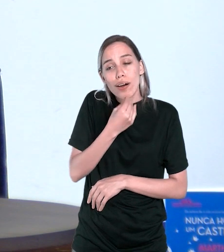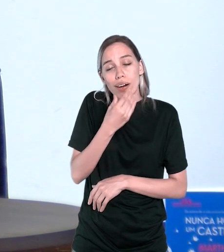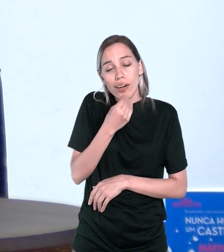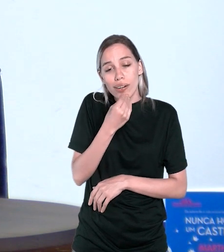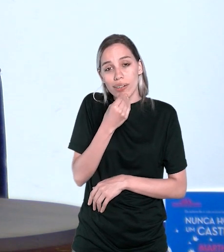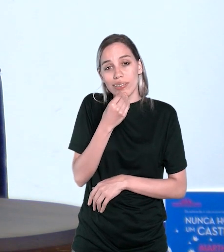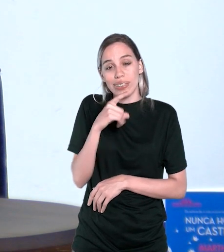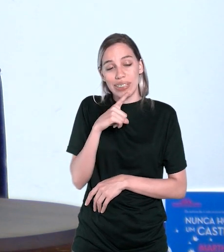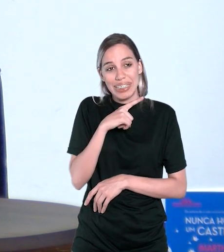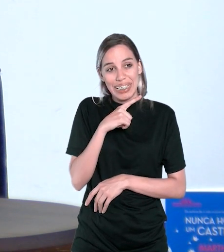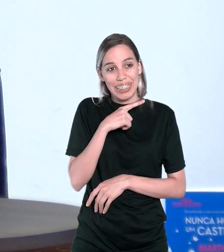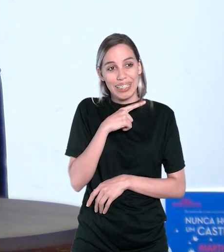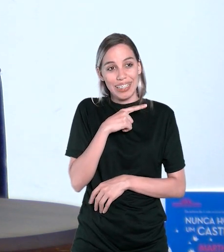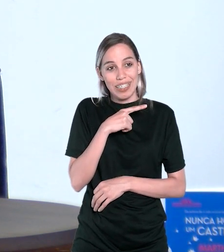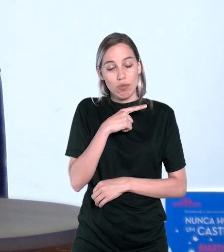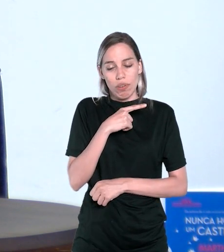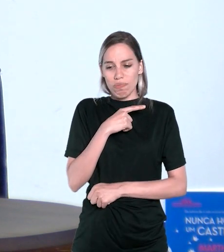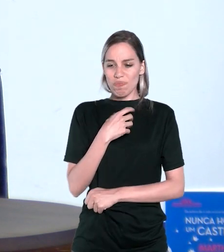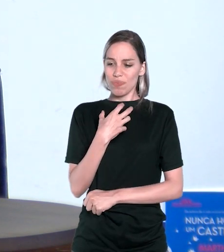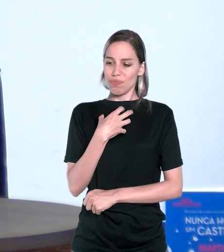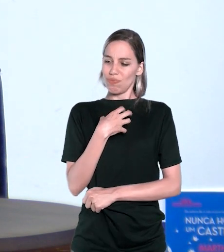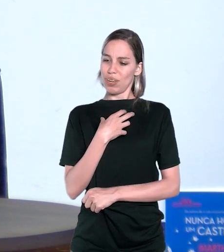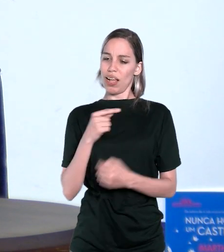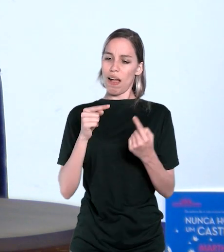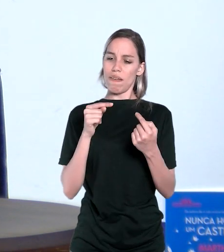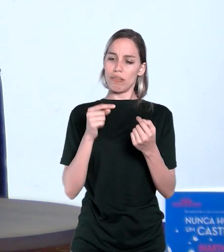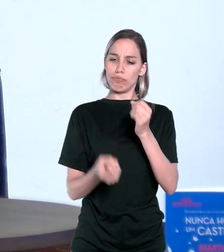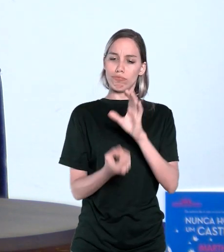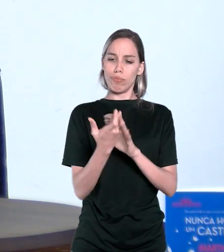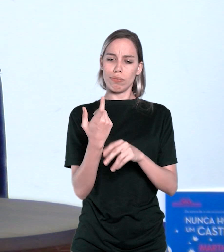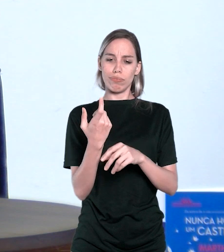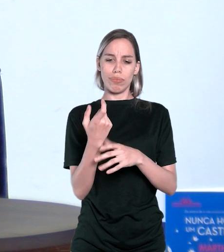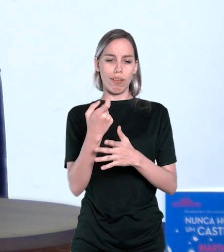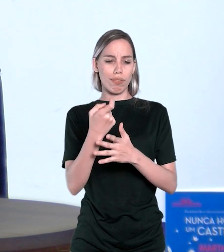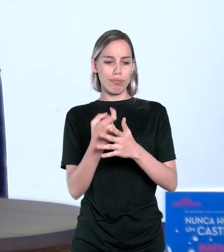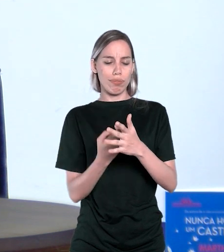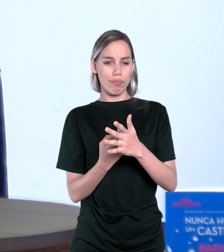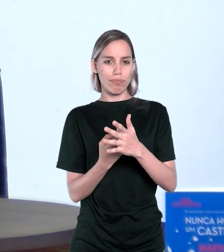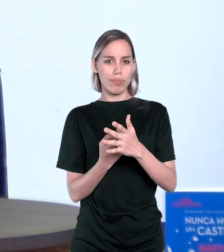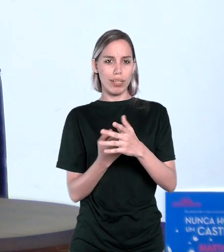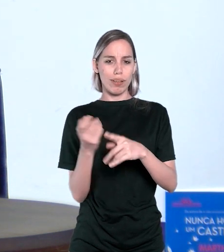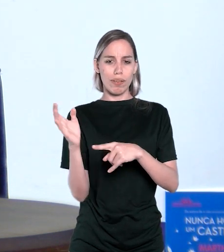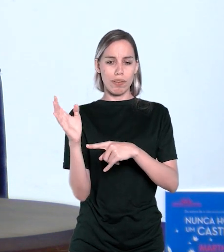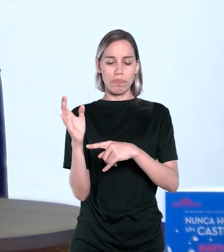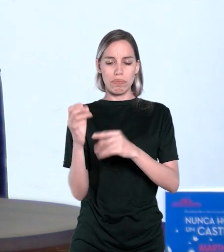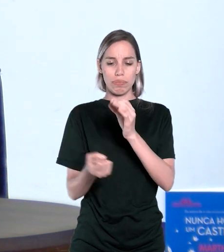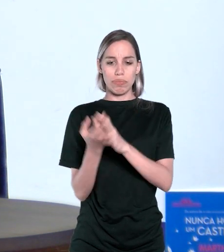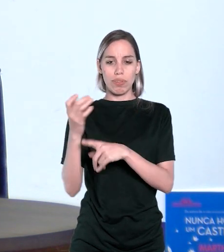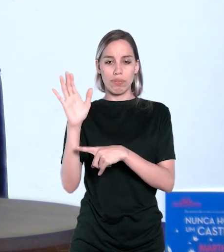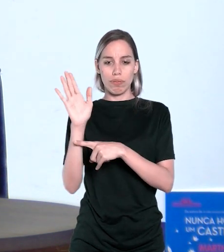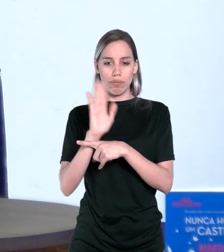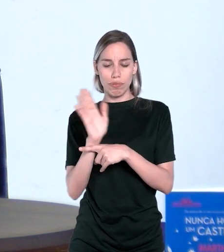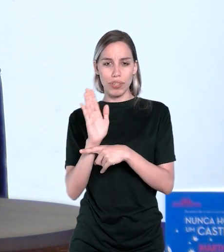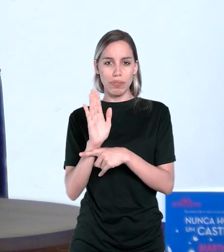assim, esse melodrama que ele fez um melodrama, e eu escrevi uma tragicomédia, né? Aqui, assim, o Chuva